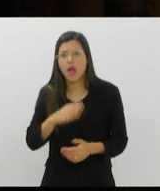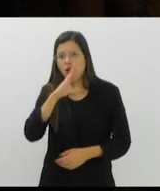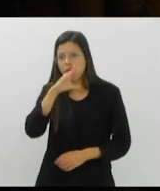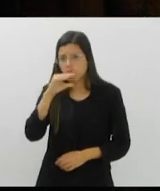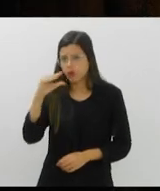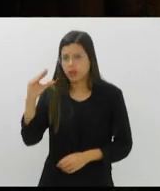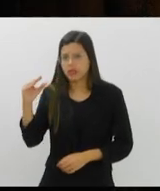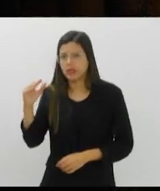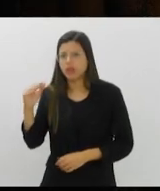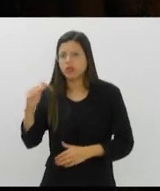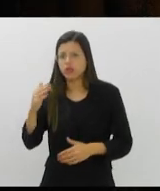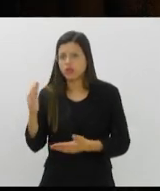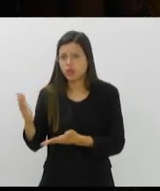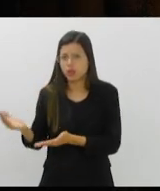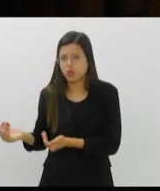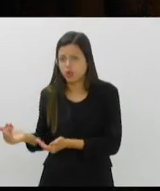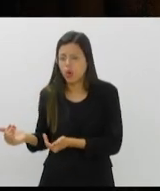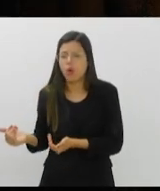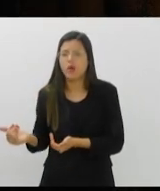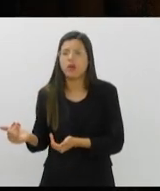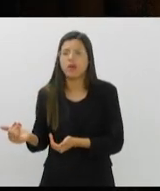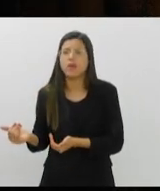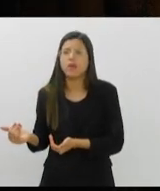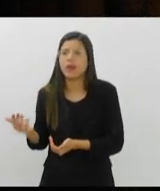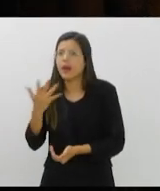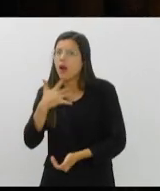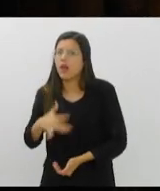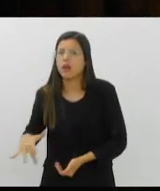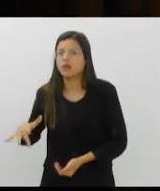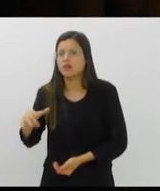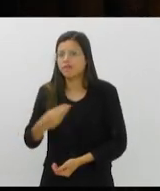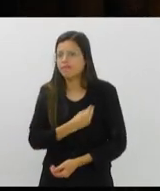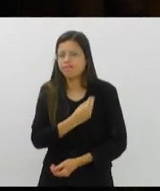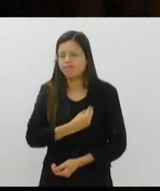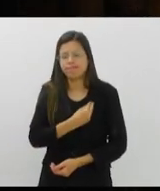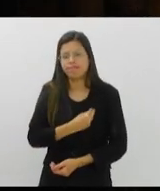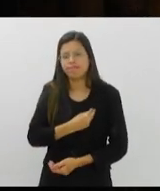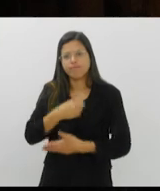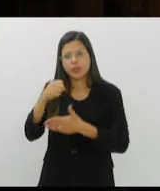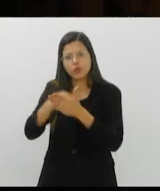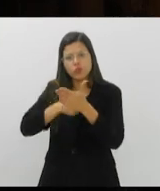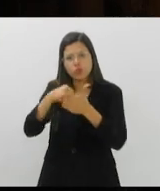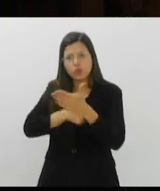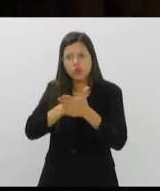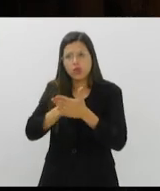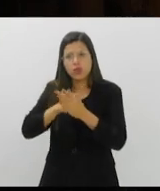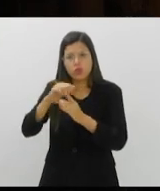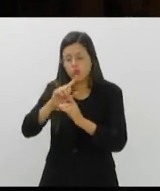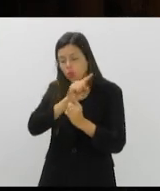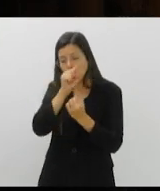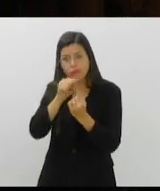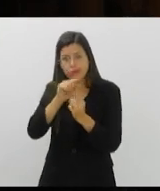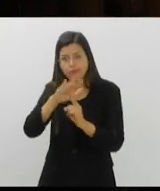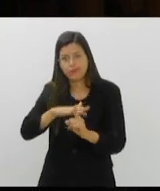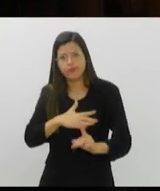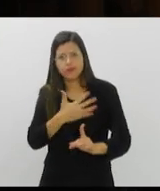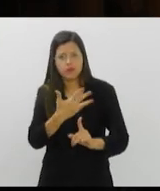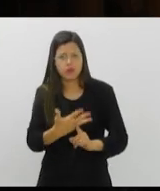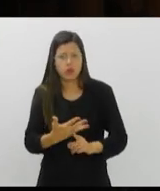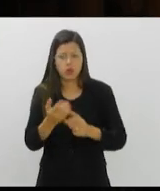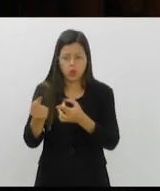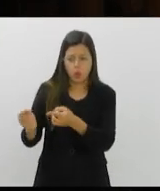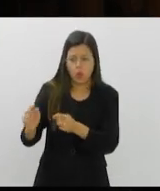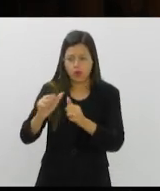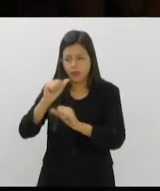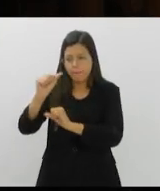adolescentes, jovens, adultos, vivendo e lutando pelo meio ambiente e contra as mudanças